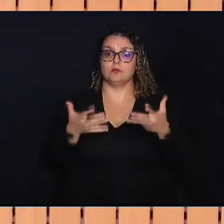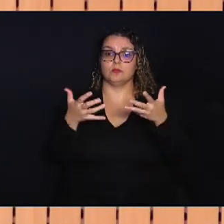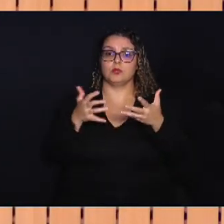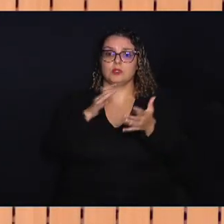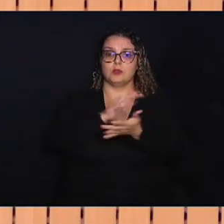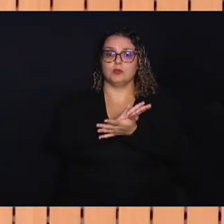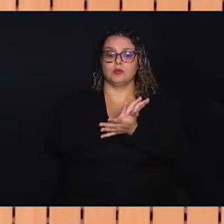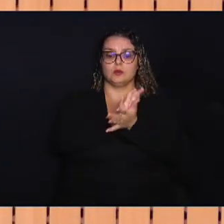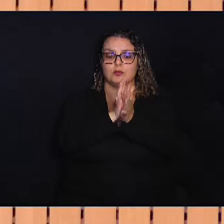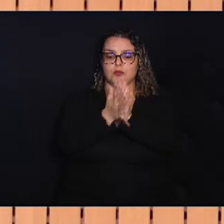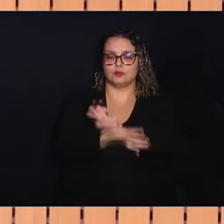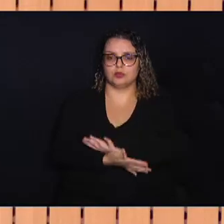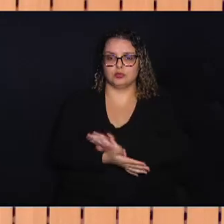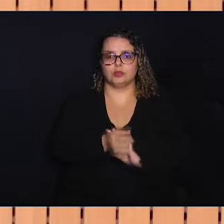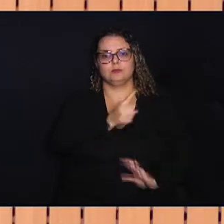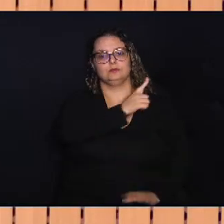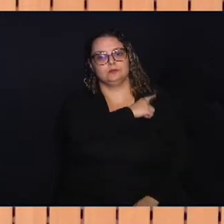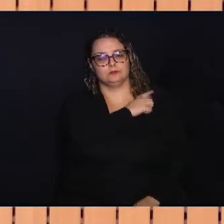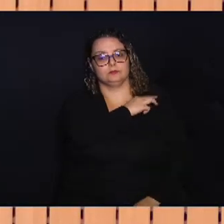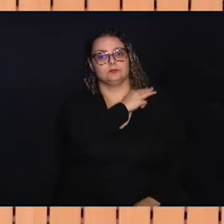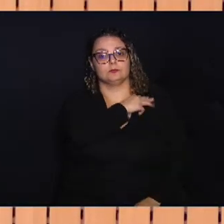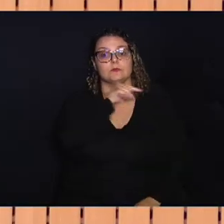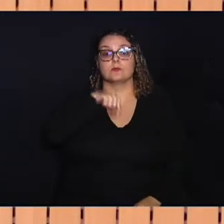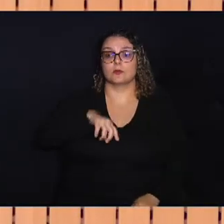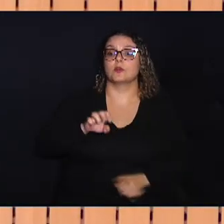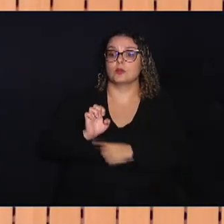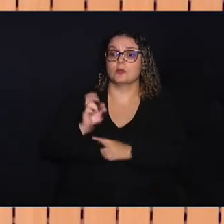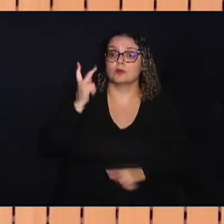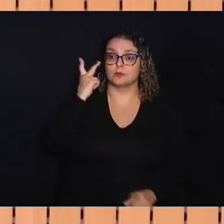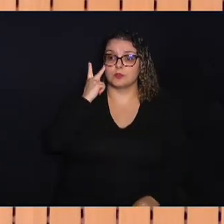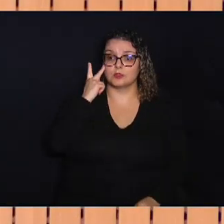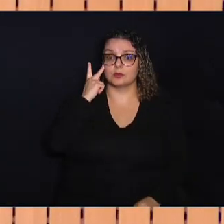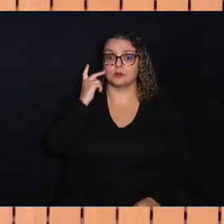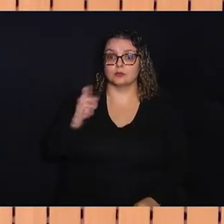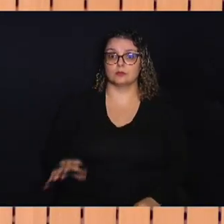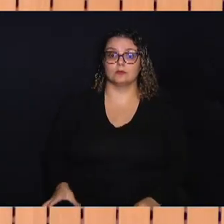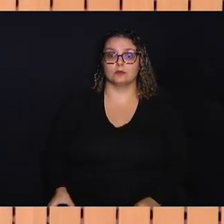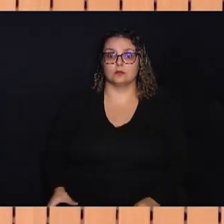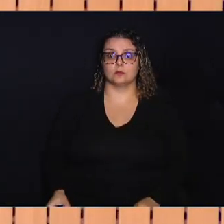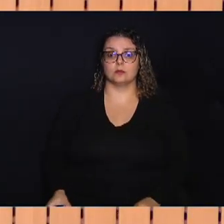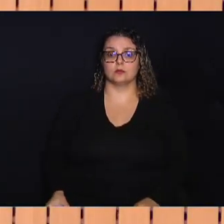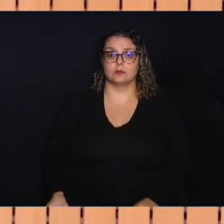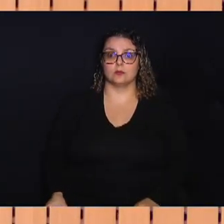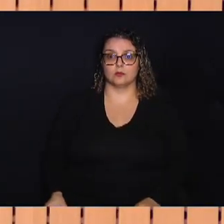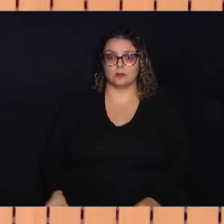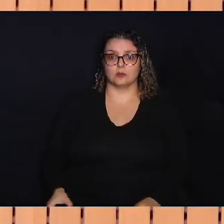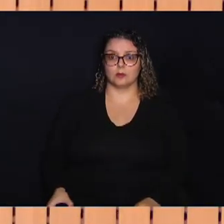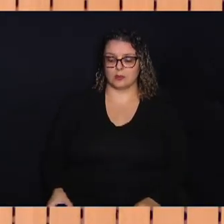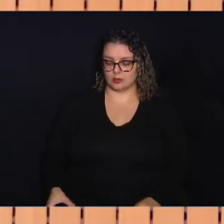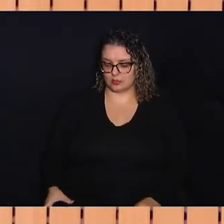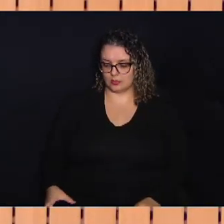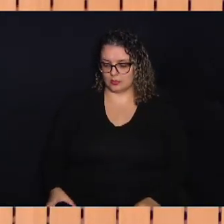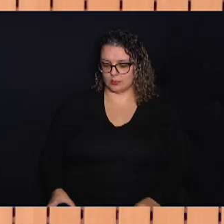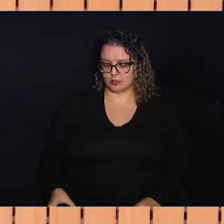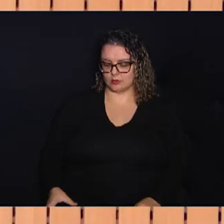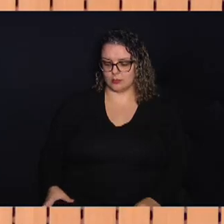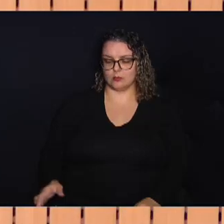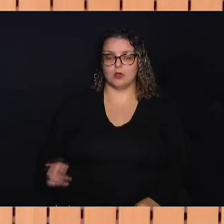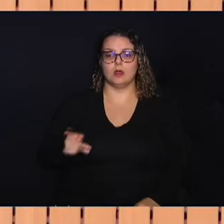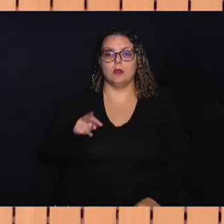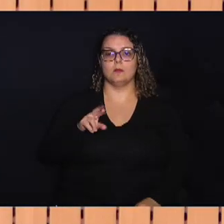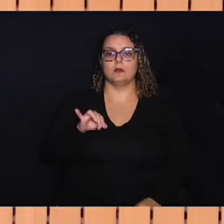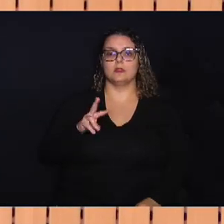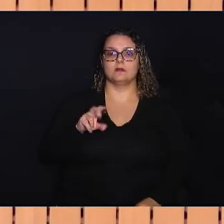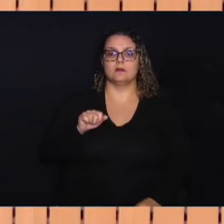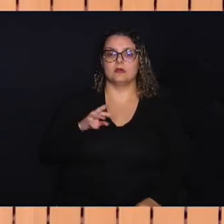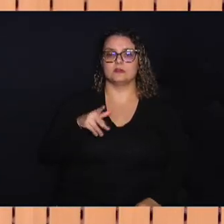destruição do ensino médio aqui no estado de São Paulo, com essa privatização que aconteceu no dia de hoje. O leilão,